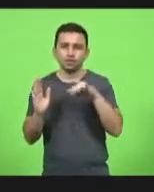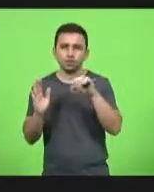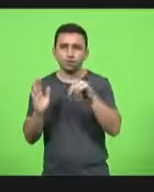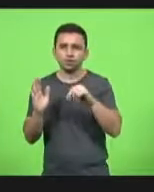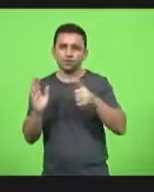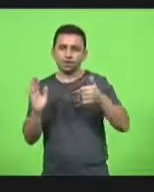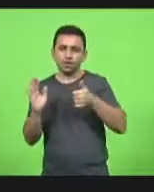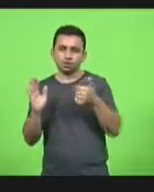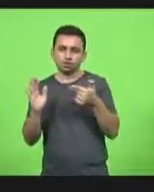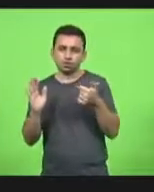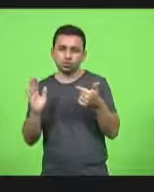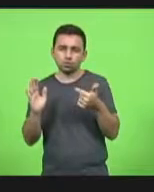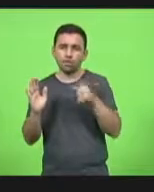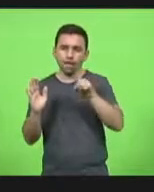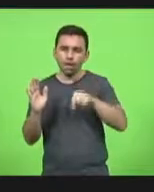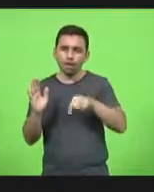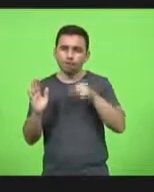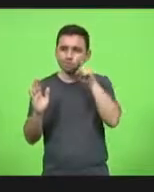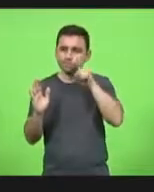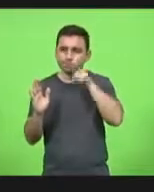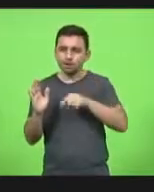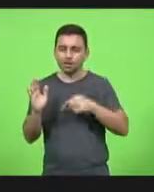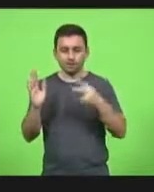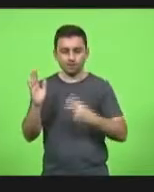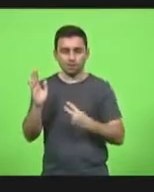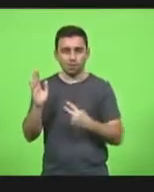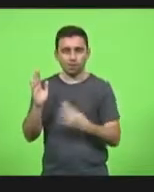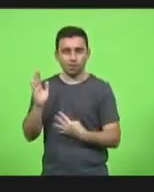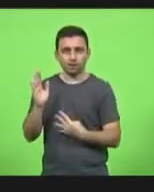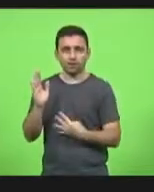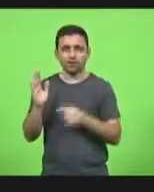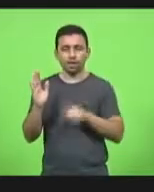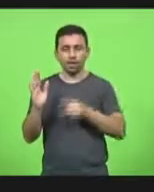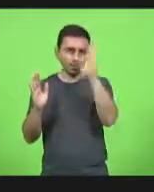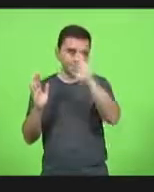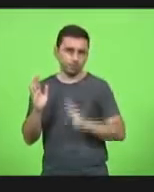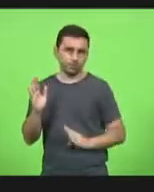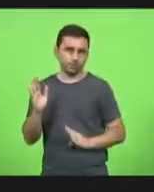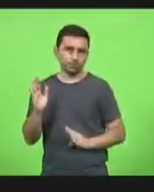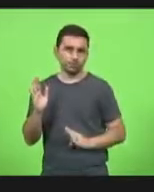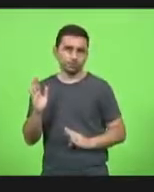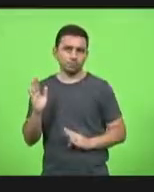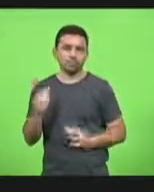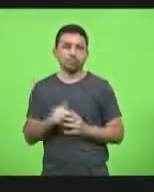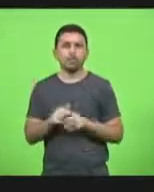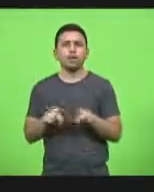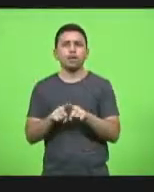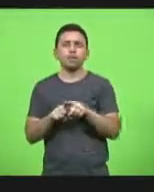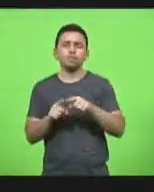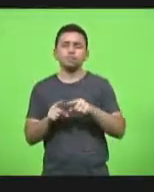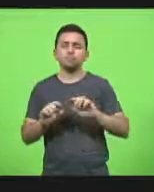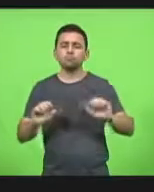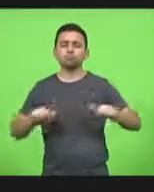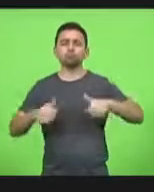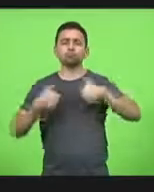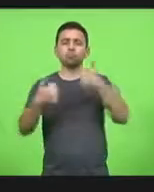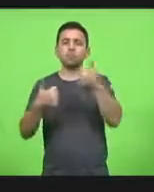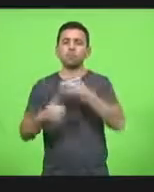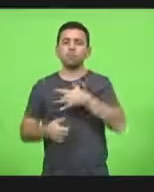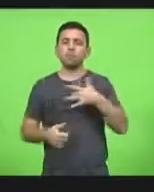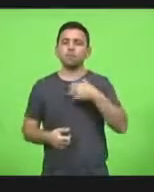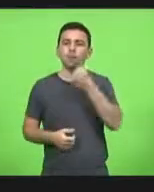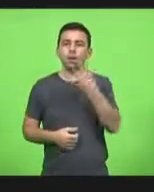E 24º, por óbitos por milhão, está o Brasil. Tá? E no número de recuperados em todo o mundo, nós ocupamos